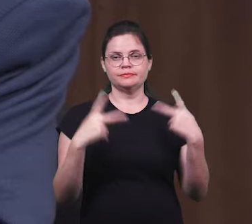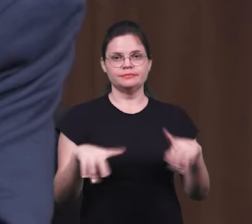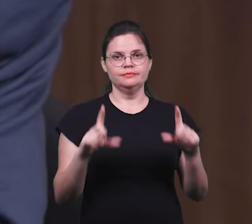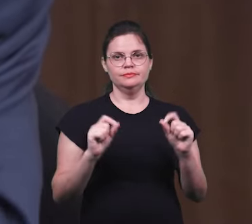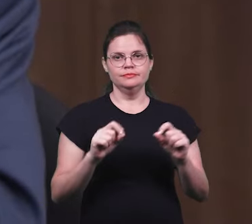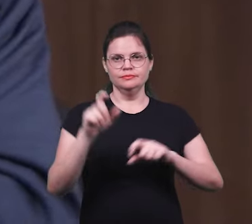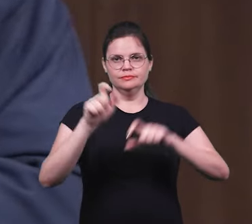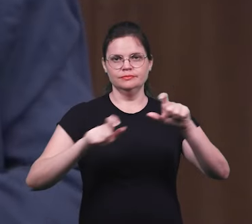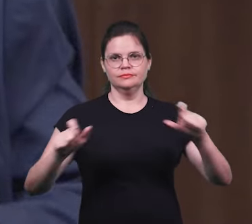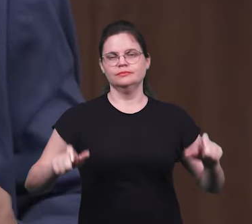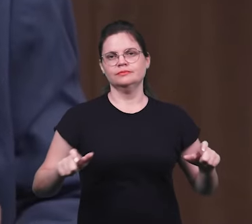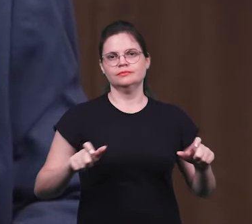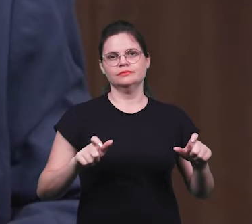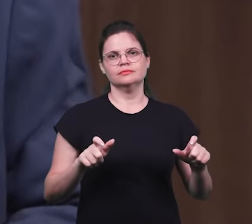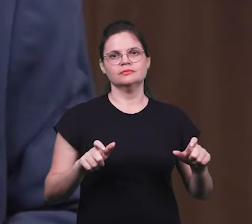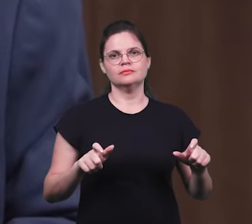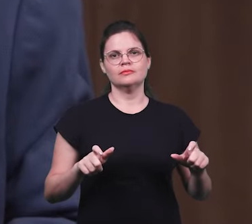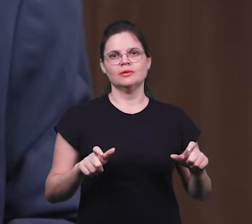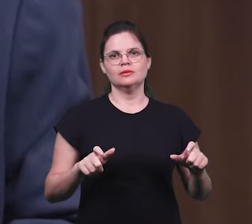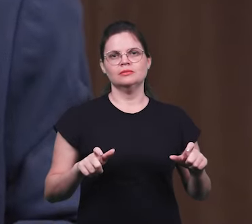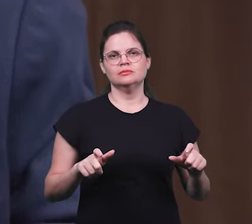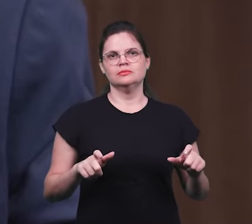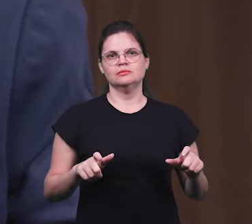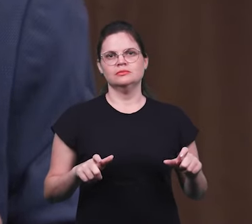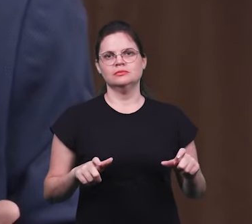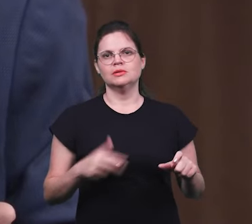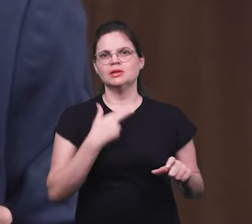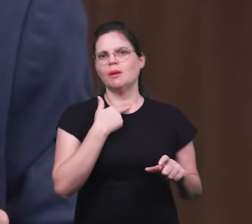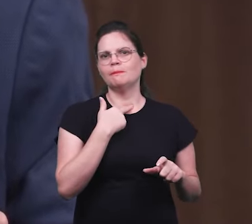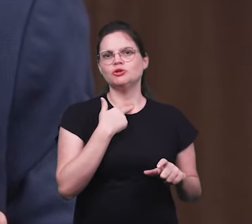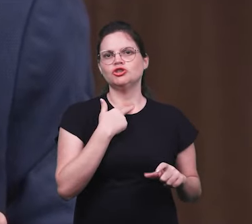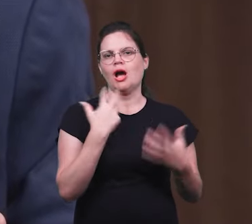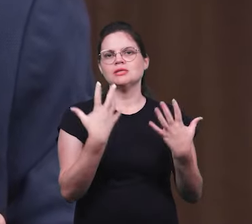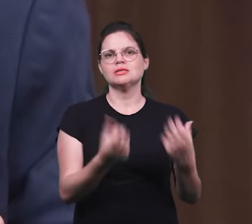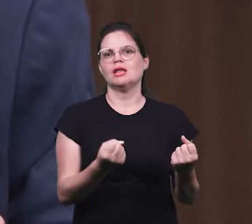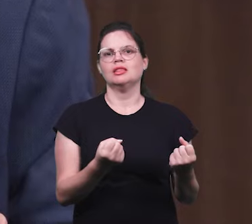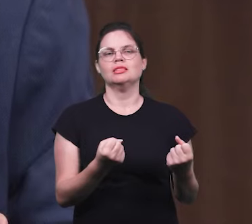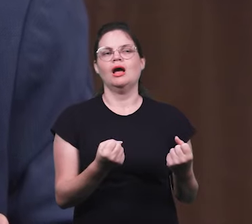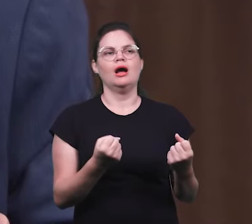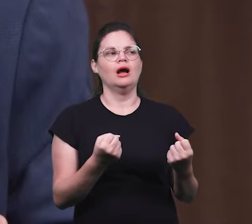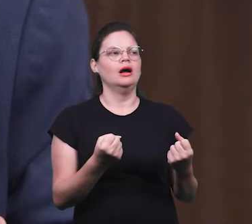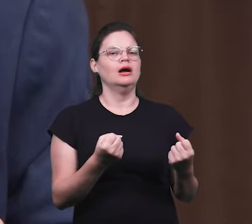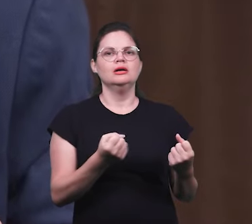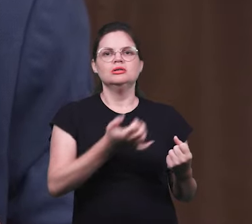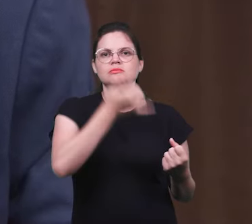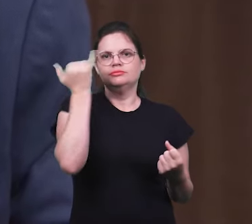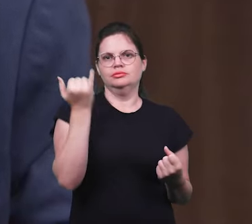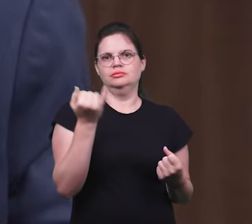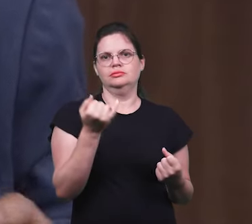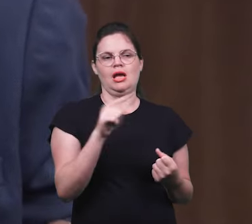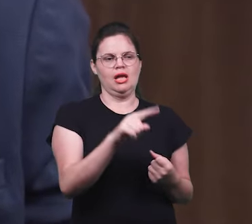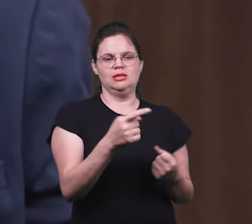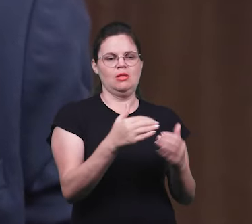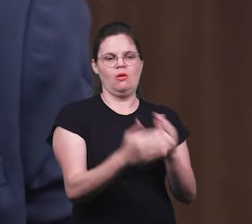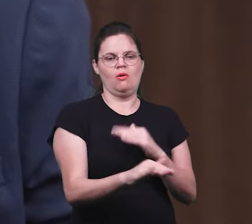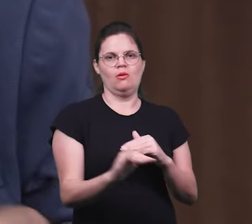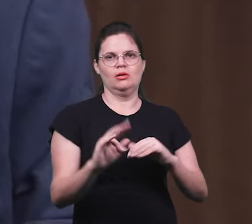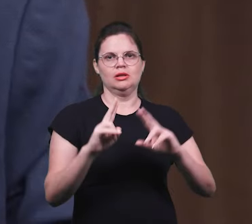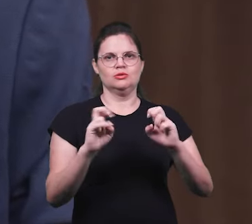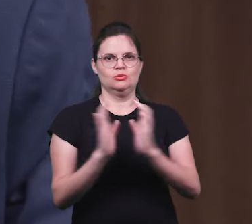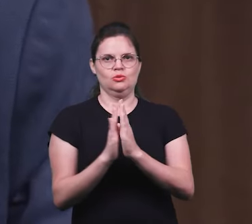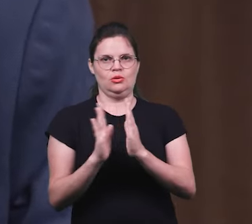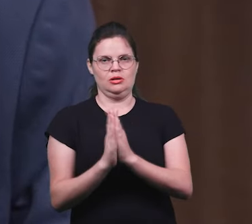homem não podia não se preocupar, aceitar o destino. Eles eram contra a oração, ele não era a favor de oração, porque